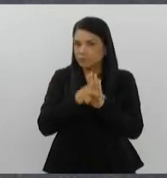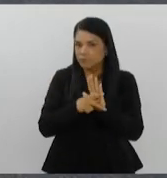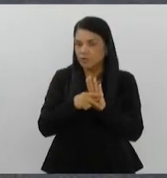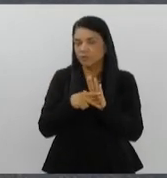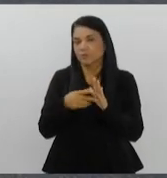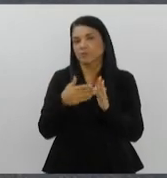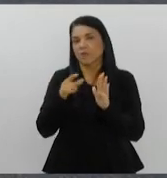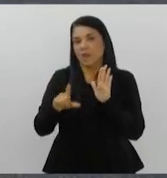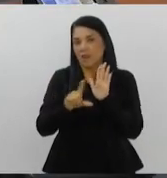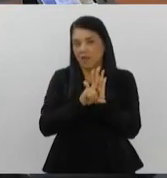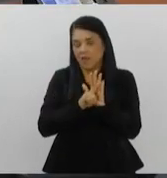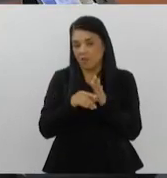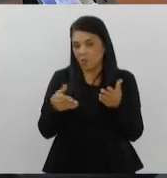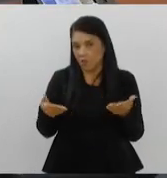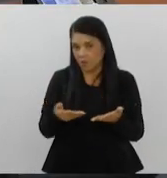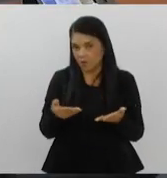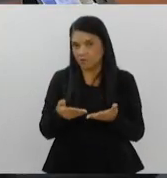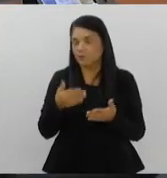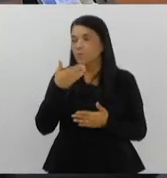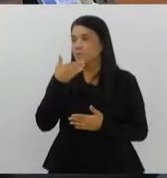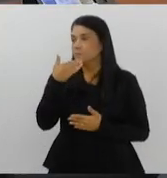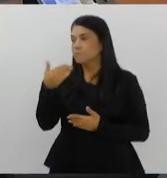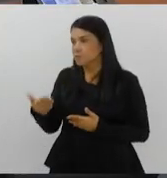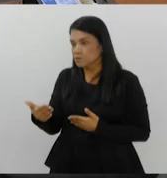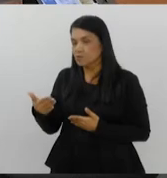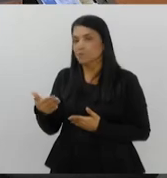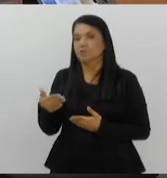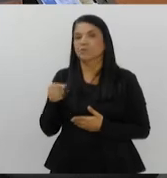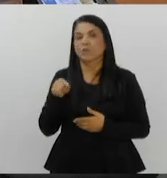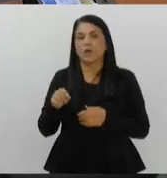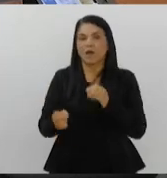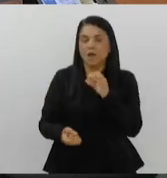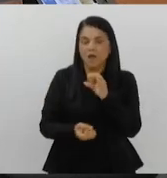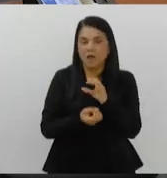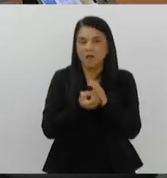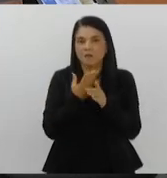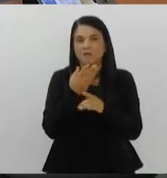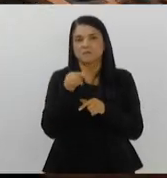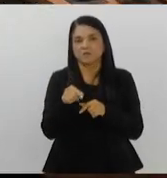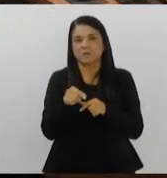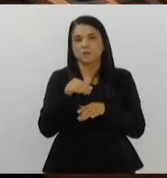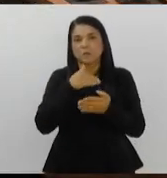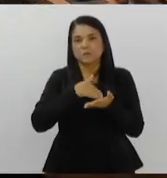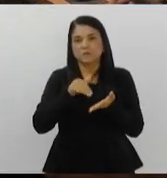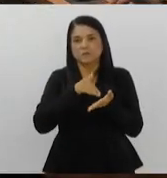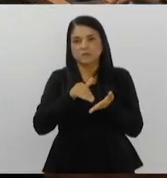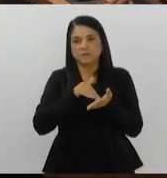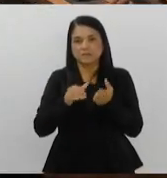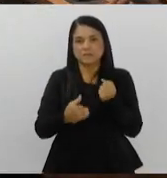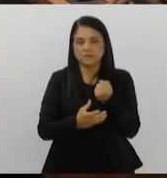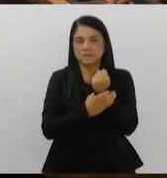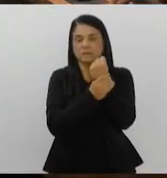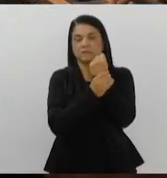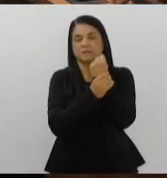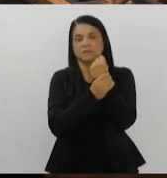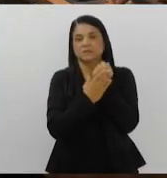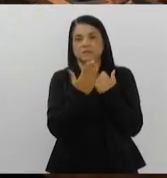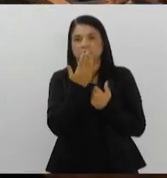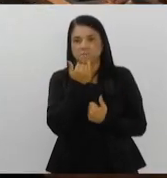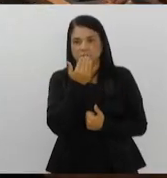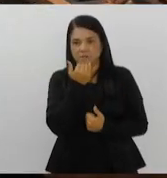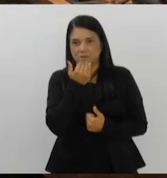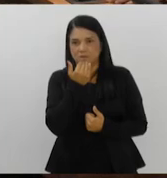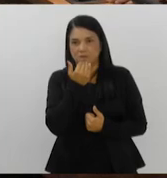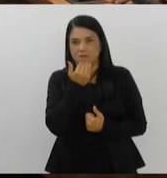também, deputada Marina do MST, a criação de uma Secretaria de Segurança Alimentar. Afinal